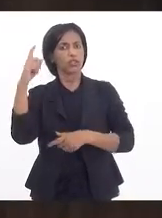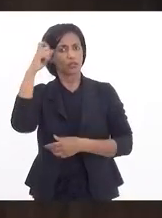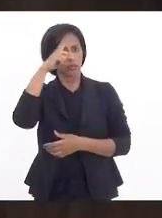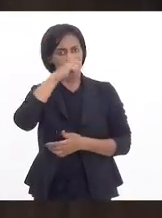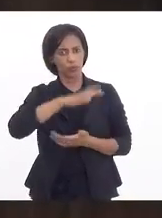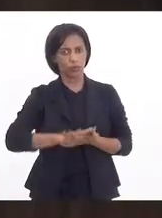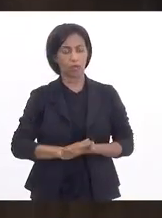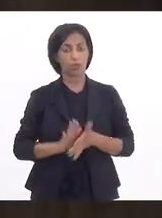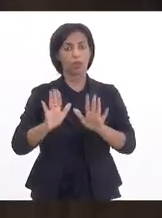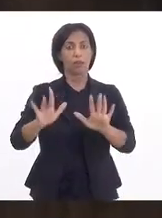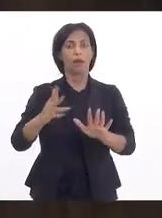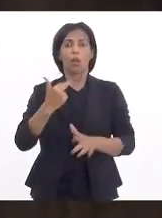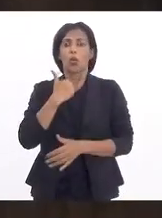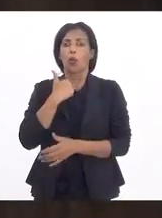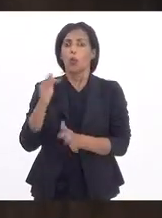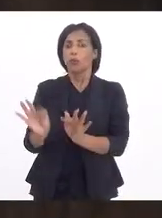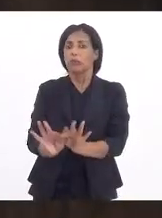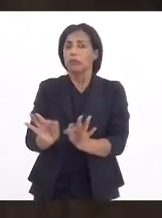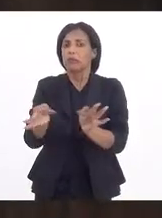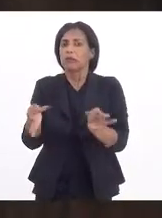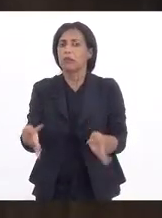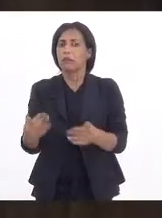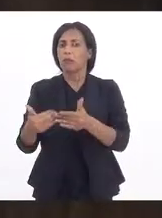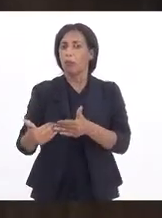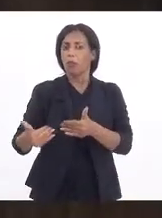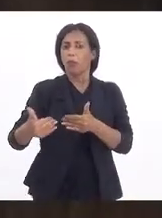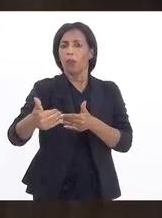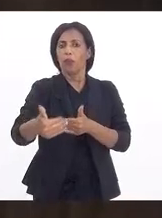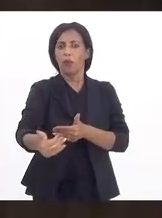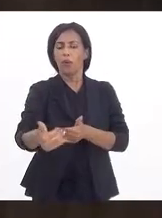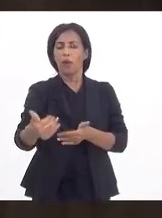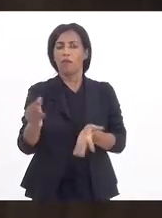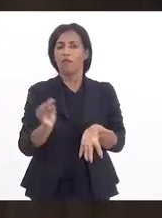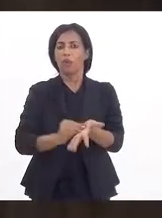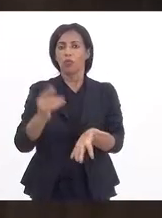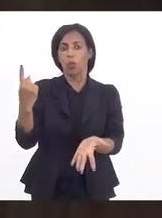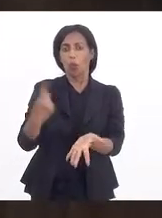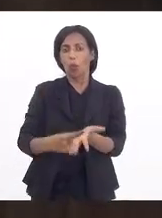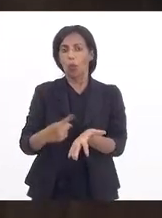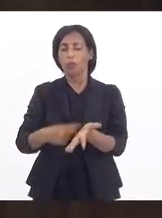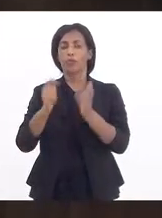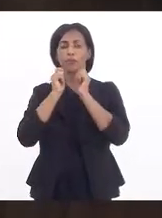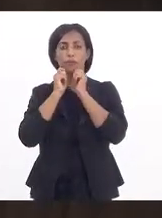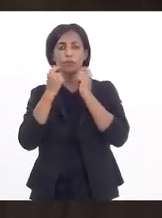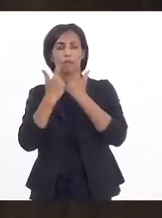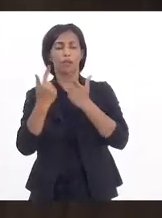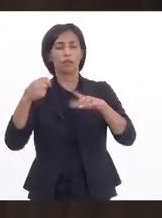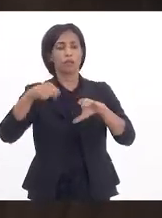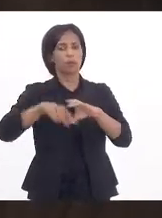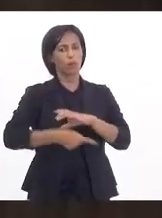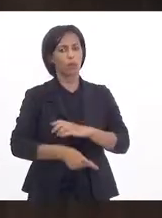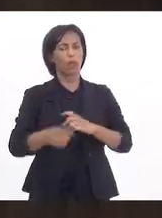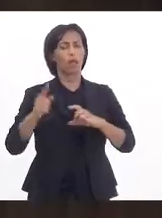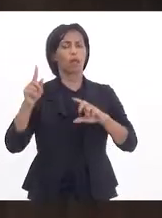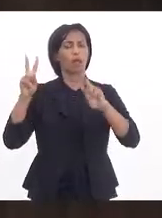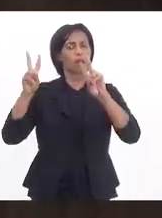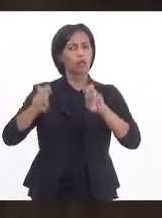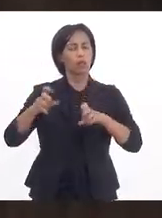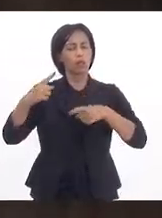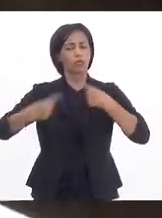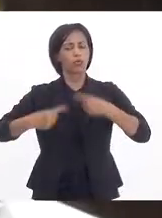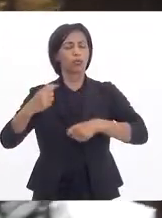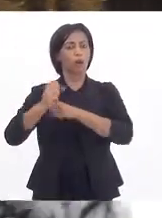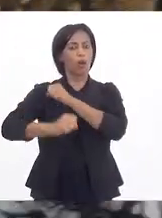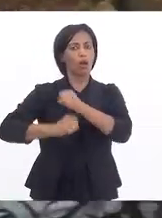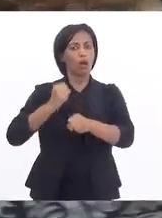dificuldade mas eu acho que a gente não pode simplesmente prolongar sem o o Culto da Assembleia de aprofundar a discussão sobre esse tema no